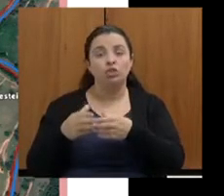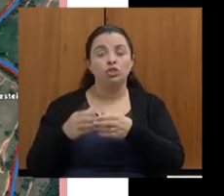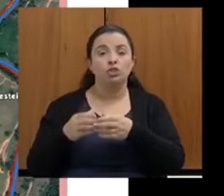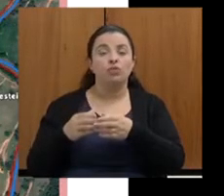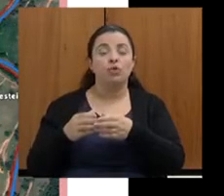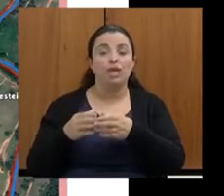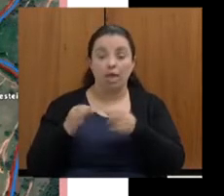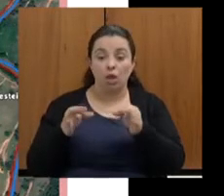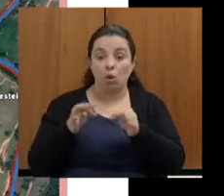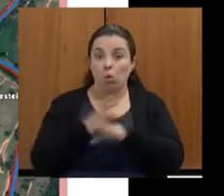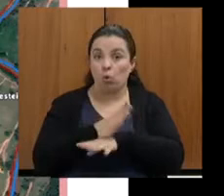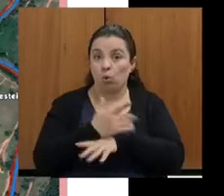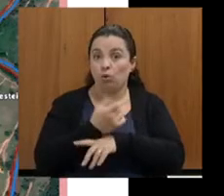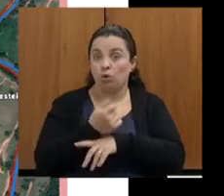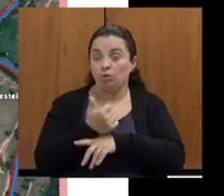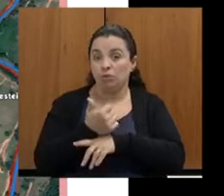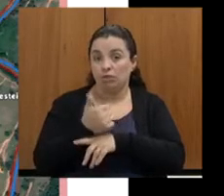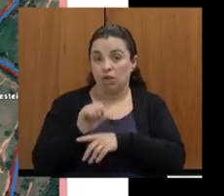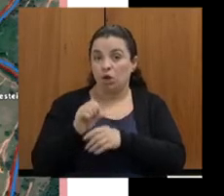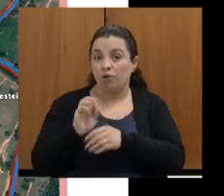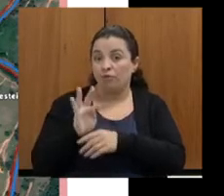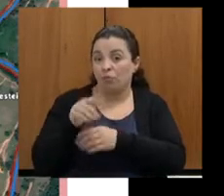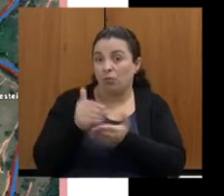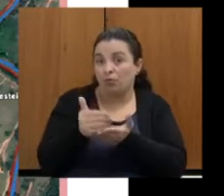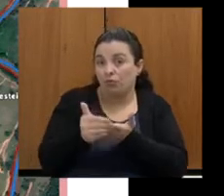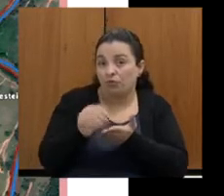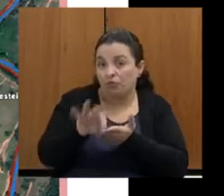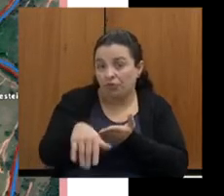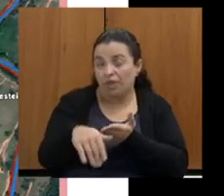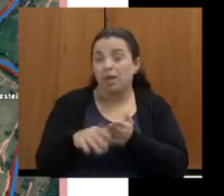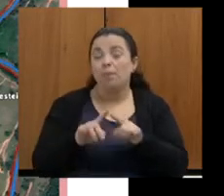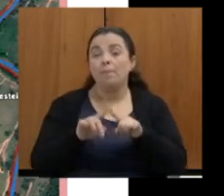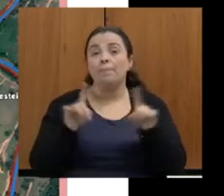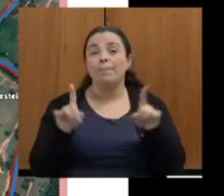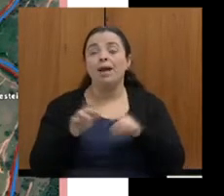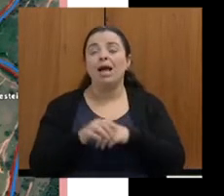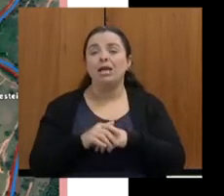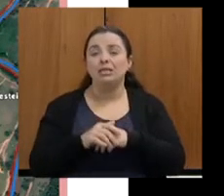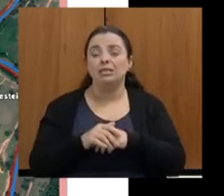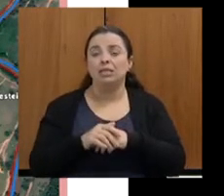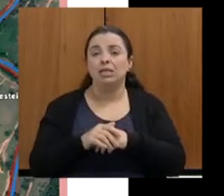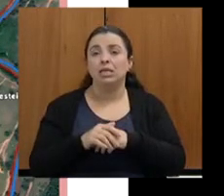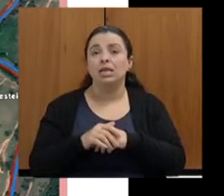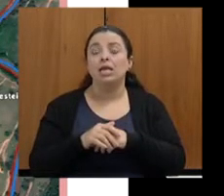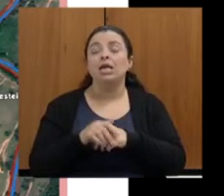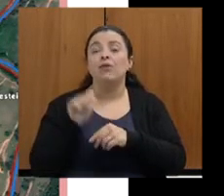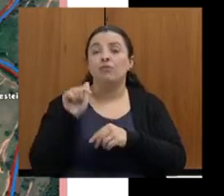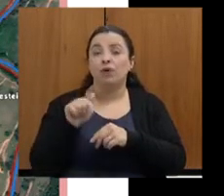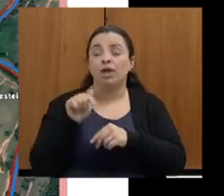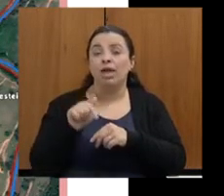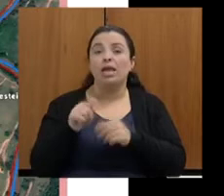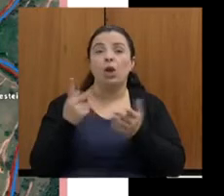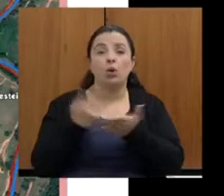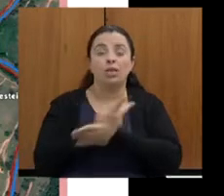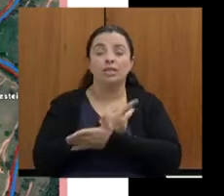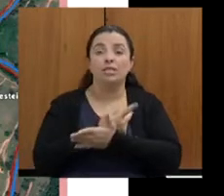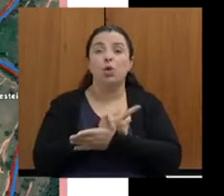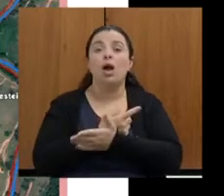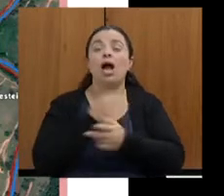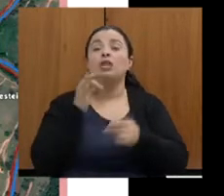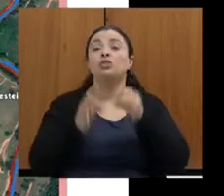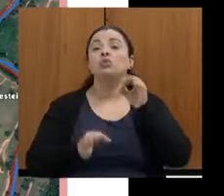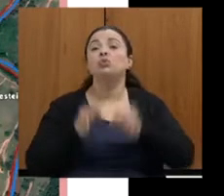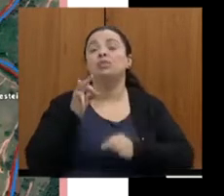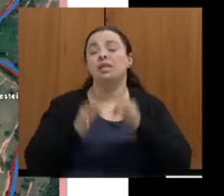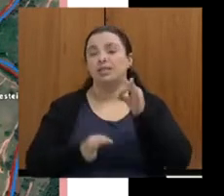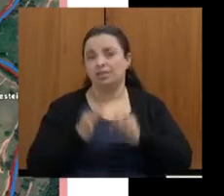no final de 2009 mas esse seu tempo né foi exatamente no final de 2009 2019 que ocorreu a judicialização ou